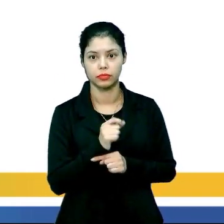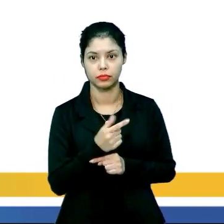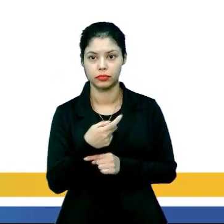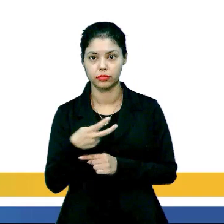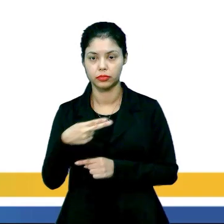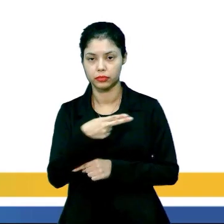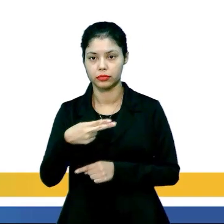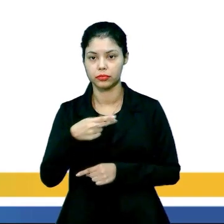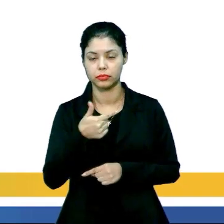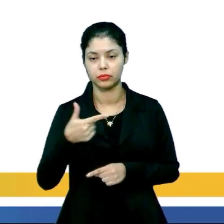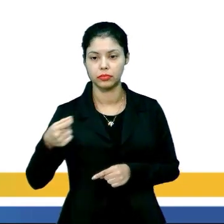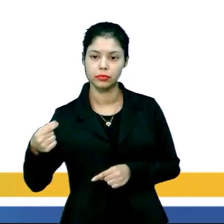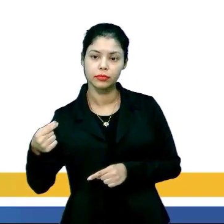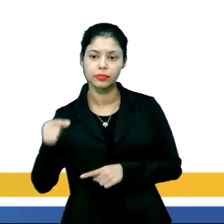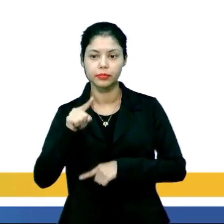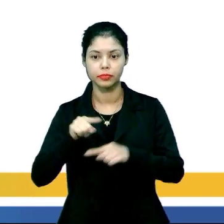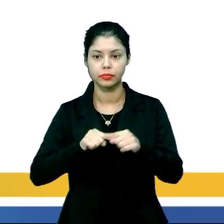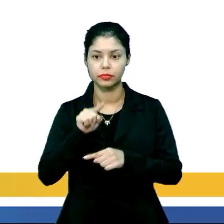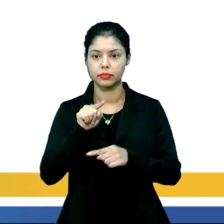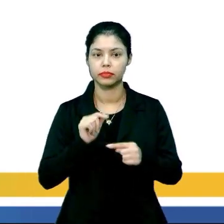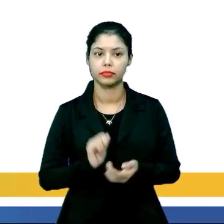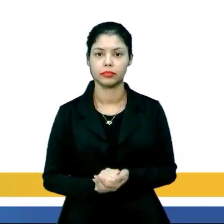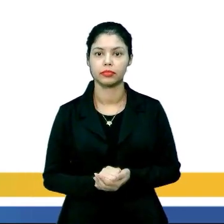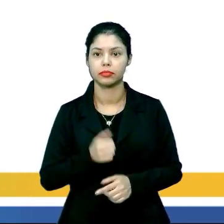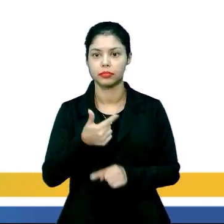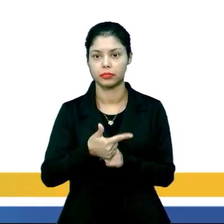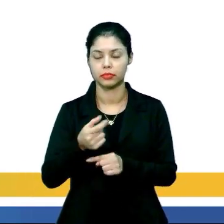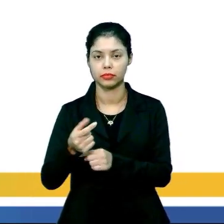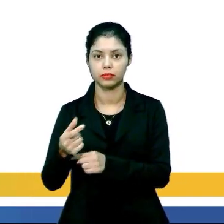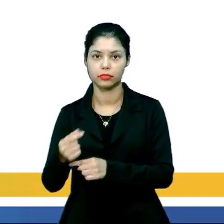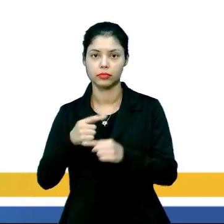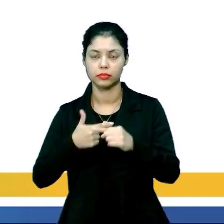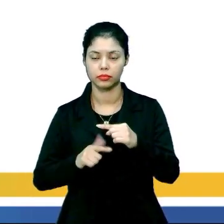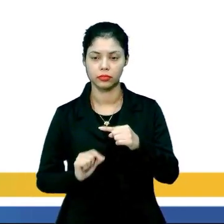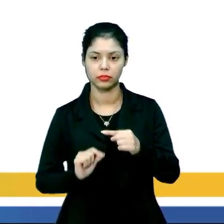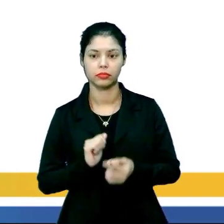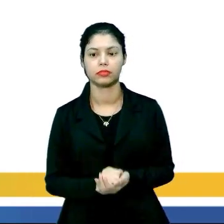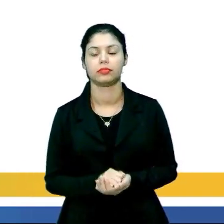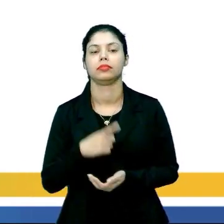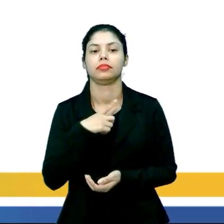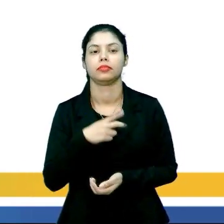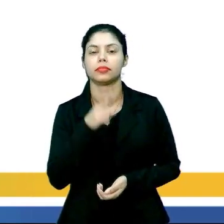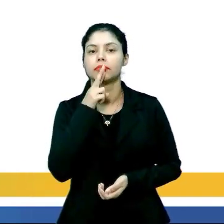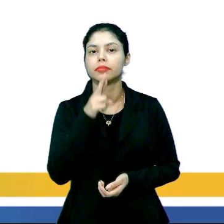igual a 200 km, é só passar dividindo 200 por 20 que nós